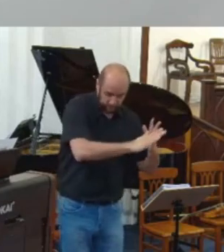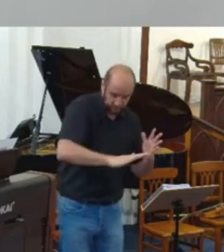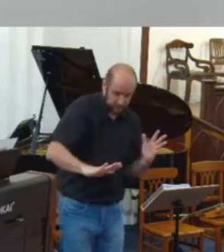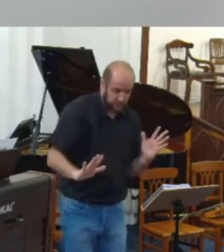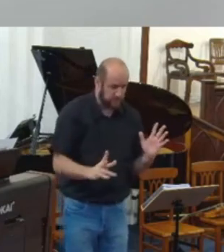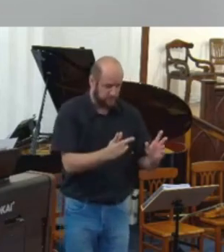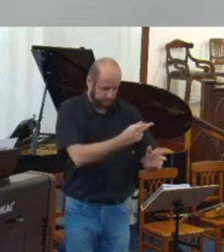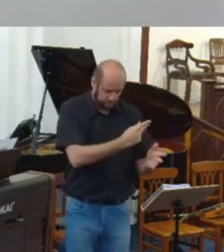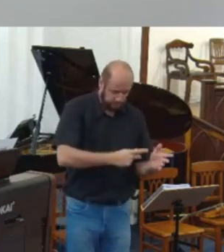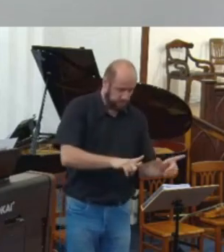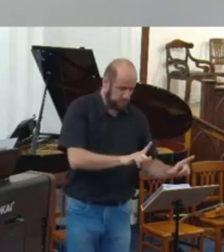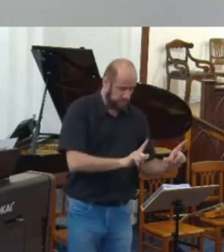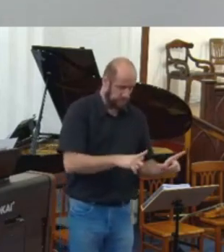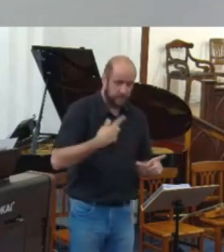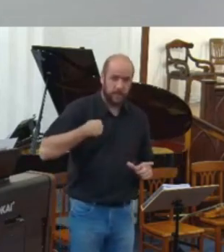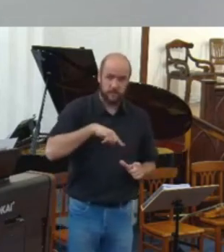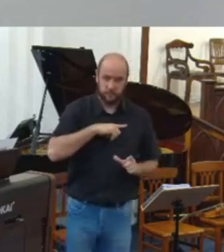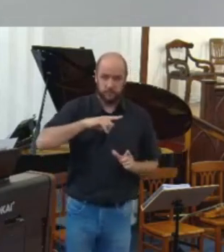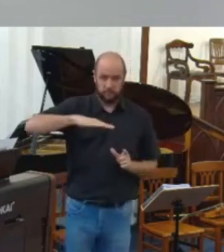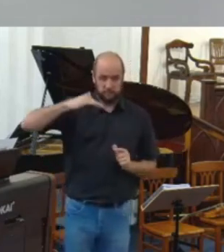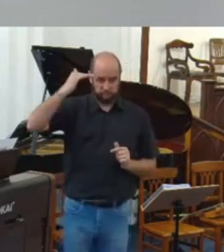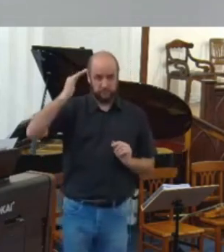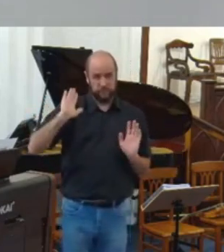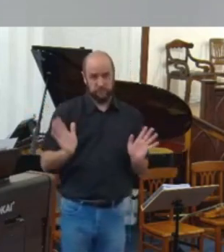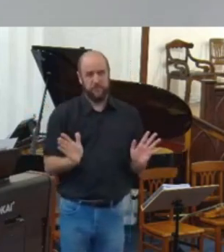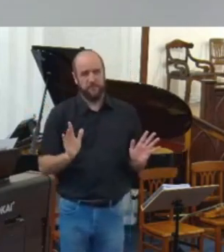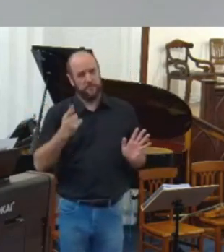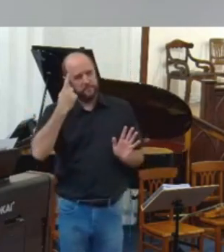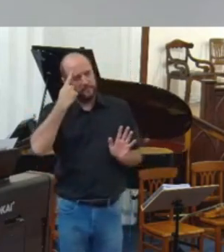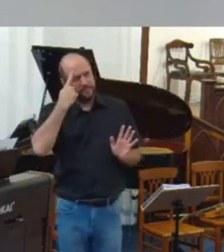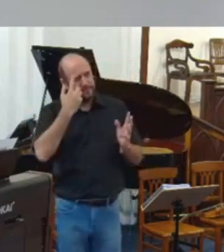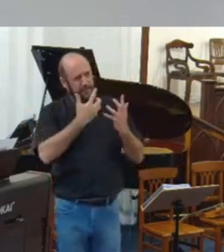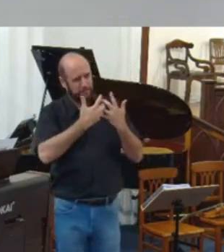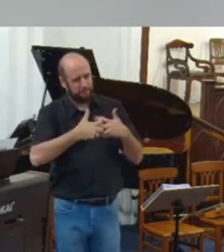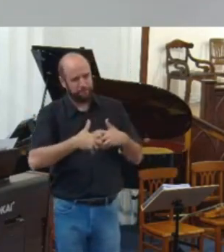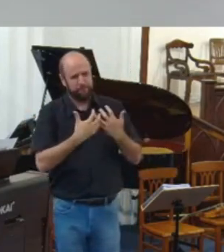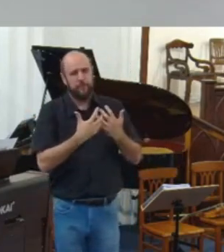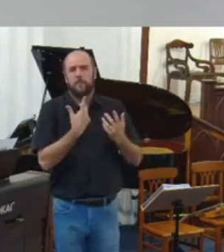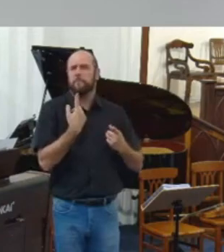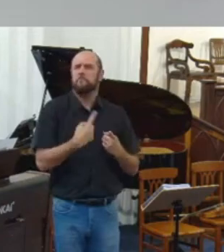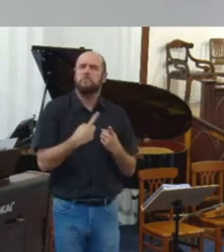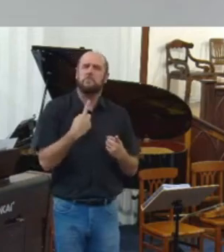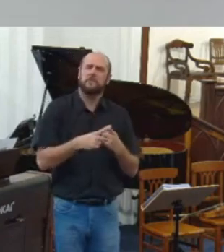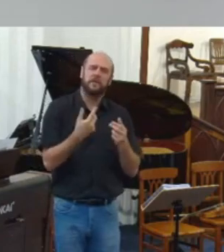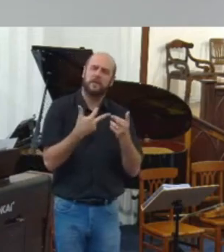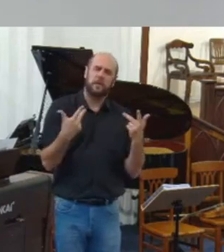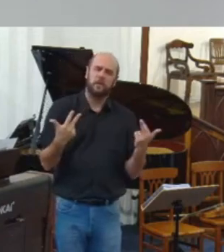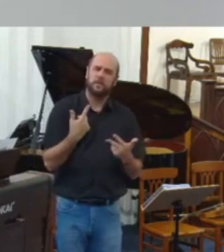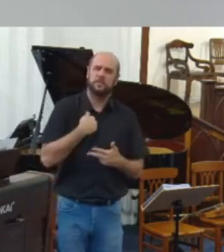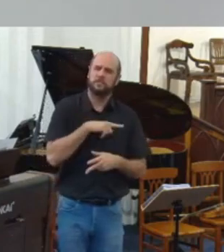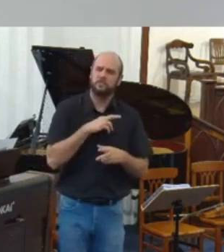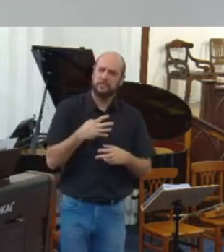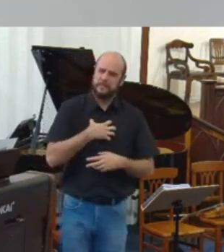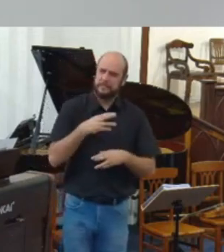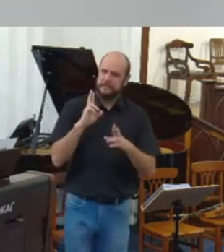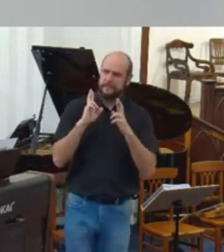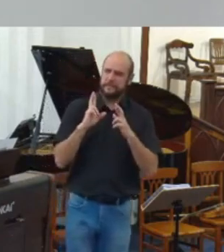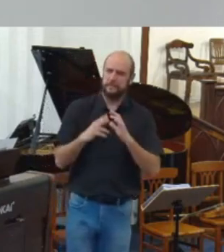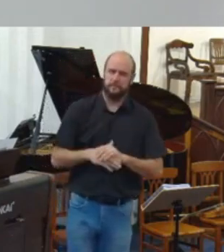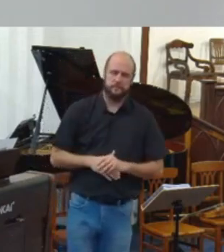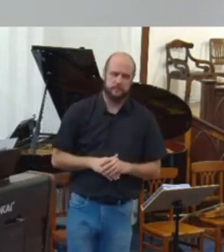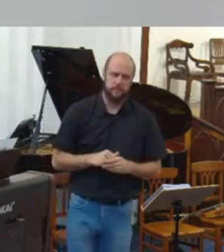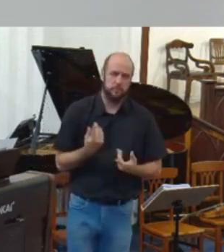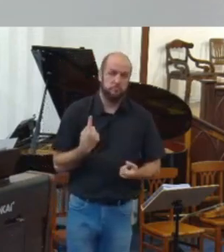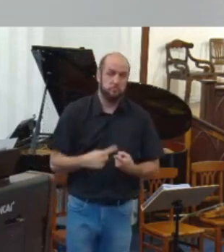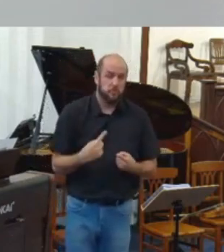elas fazem o desenho, nós adultos vamos pensar nesse texto, vamos entender por que essas coisas nos trazem esperança.